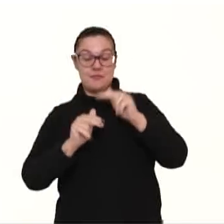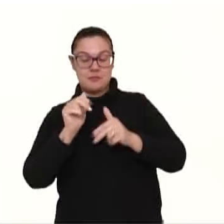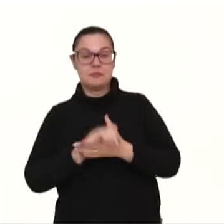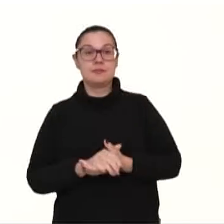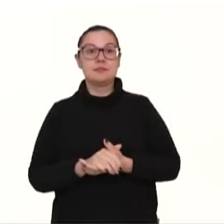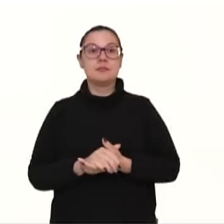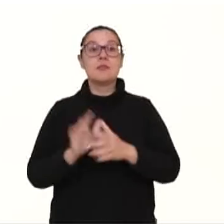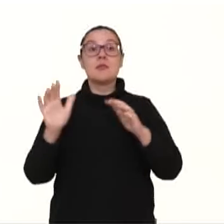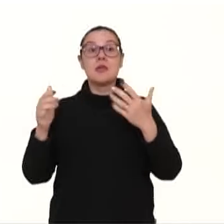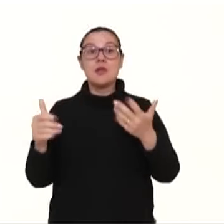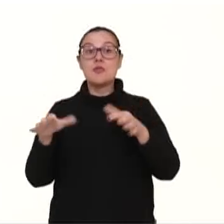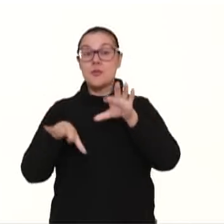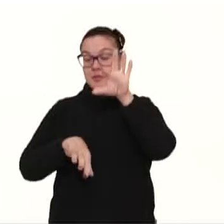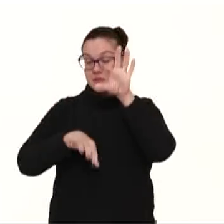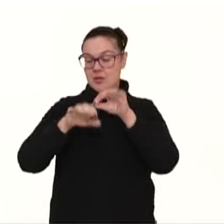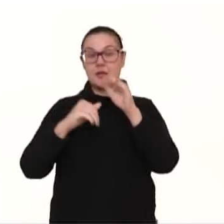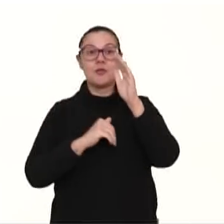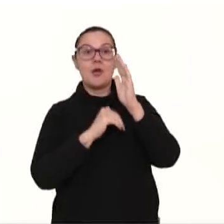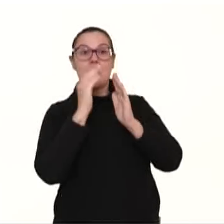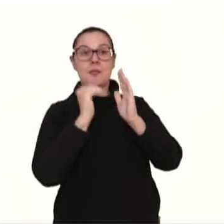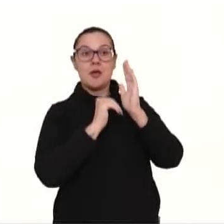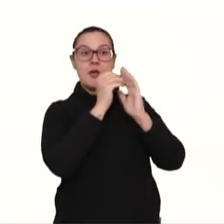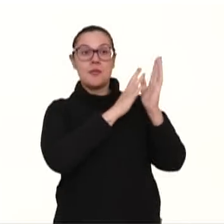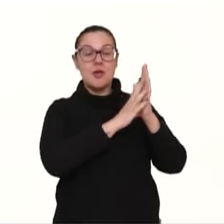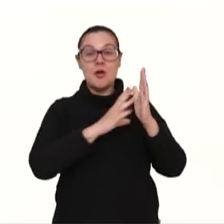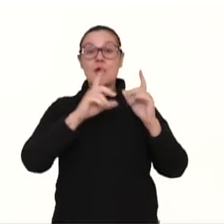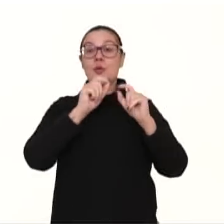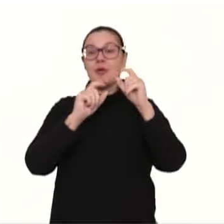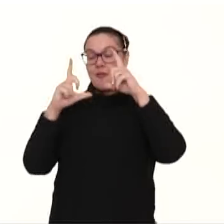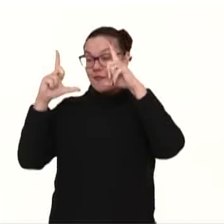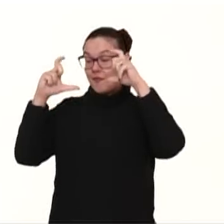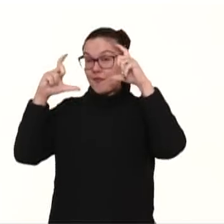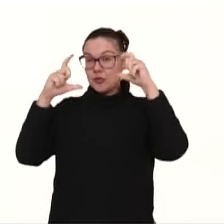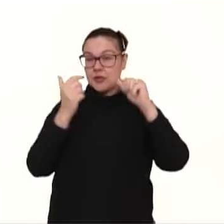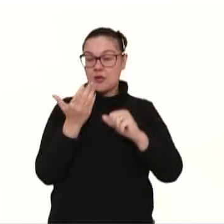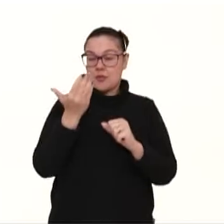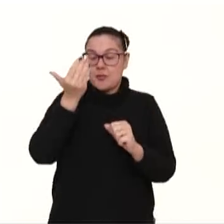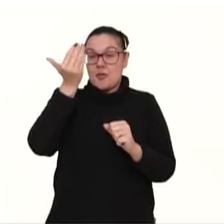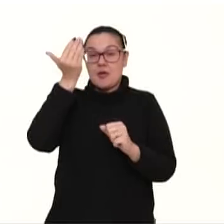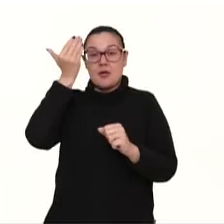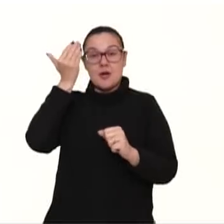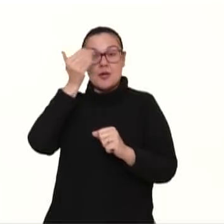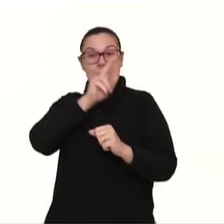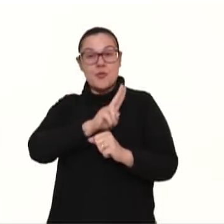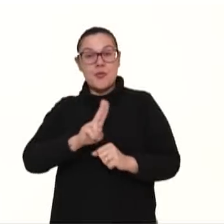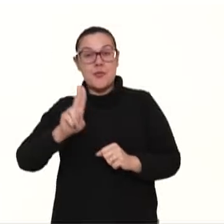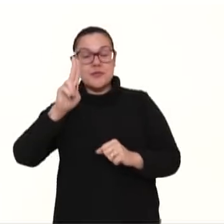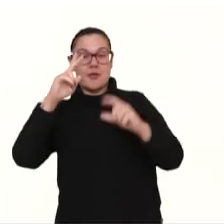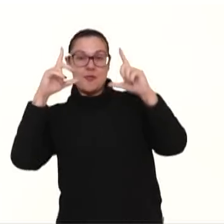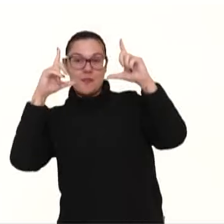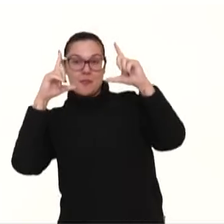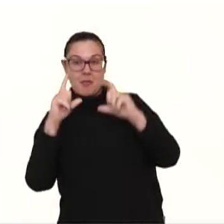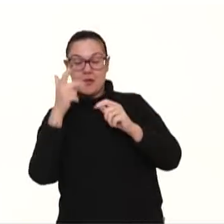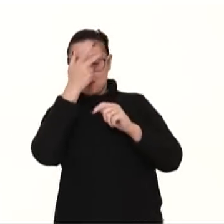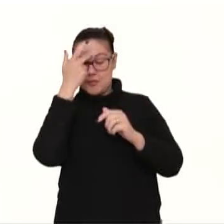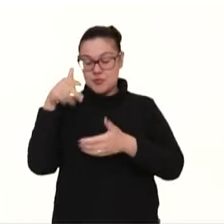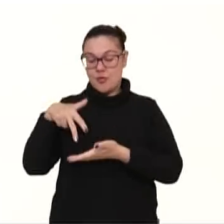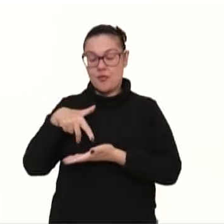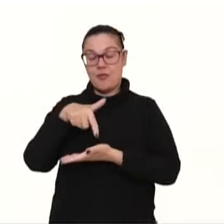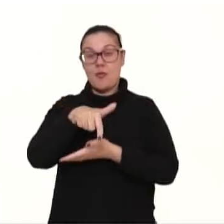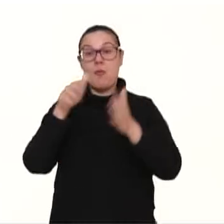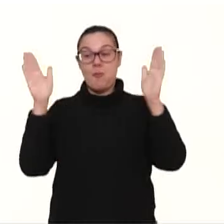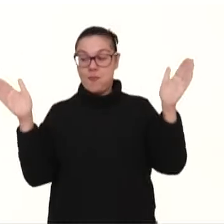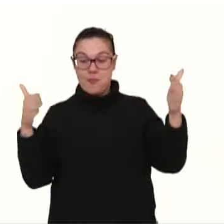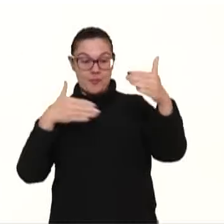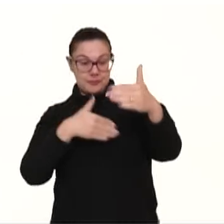Sobre o teatro lambe-lambe, esse nome foi inspirado nos fotógrafos ambulantes que utilizavam máquinas em forma de